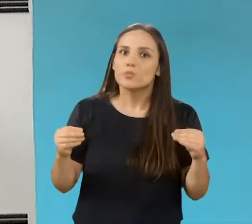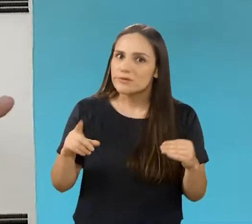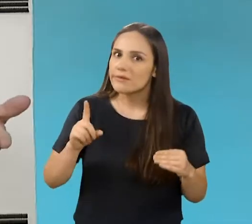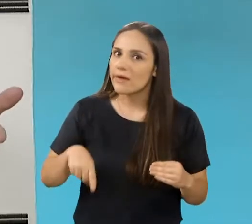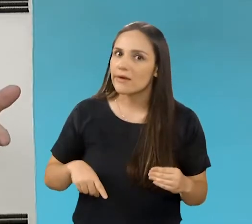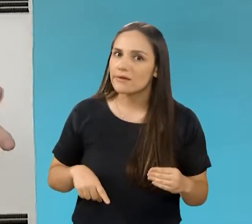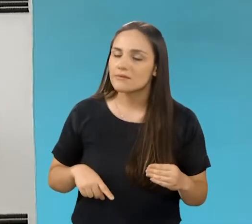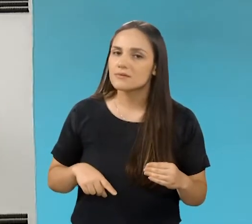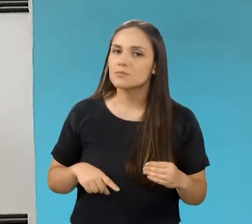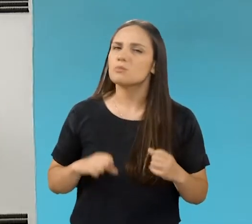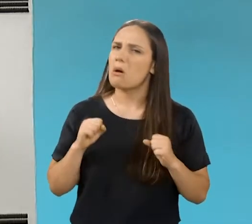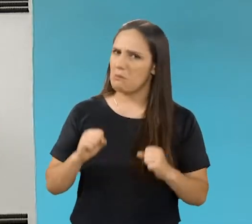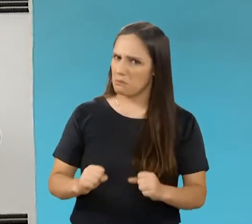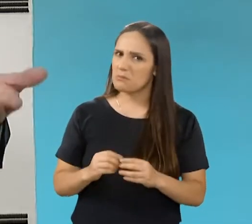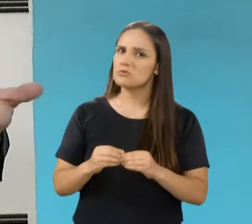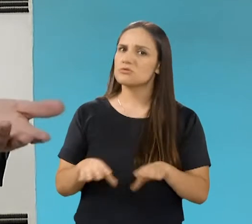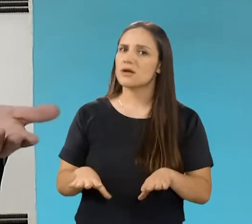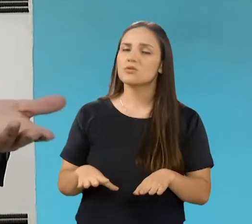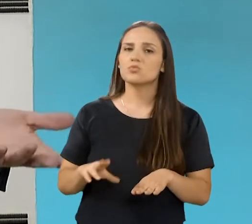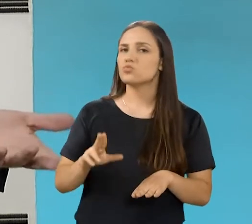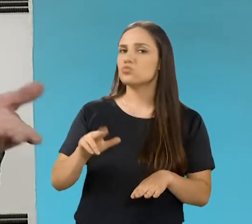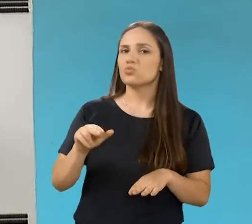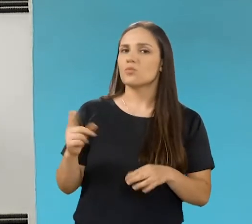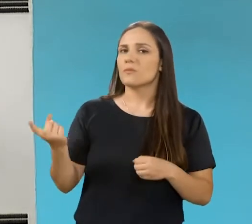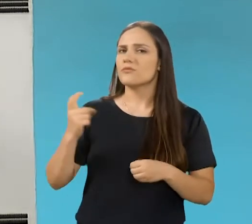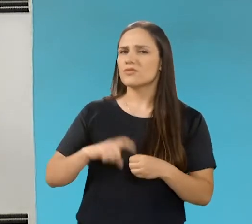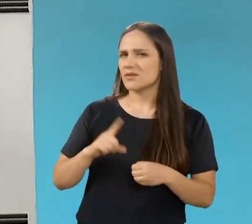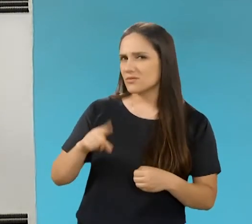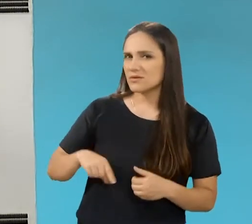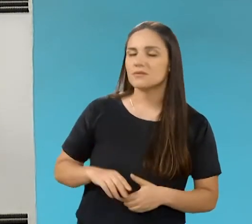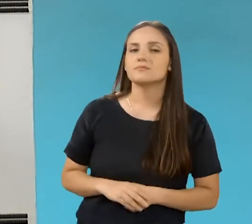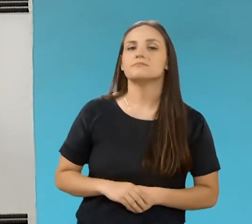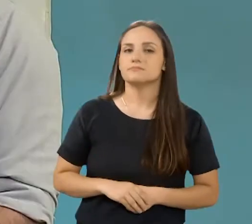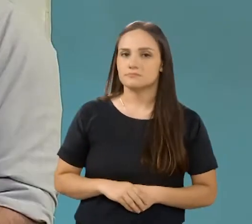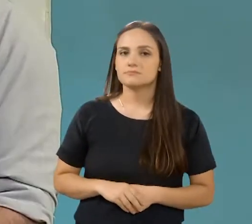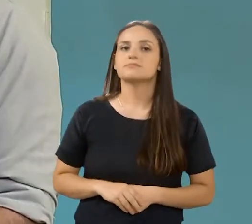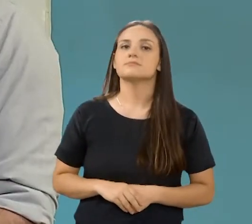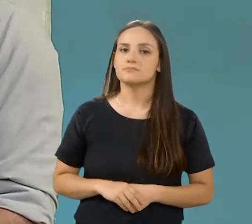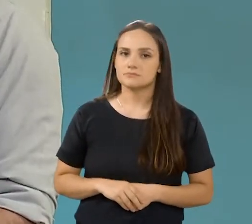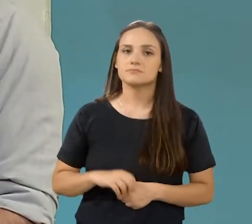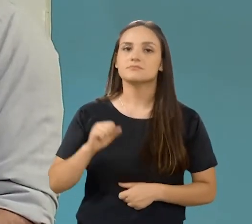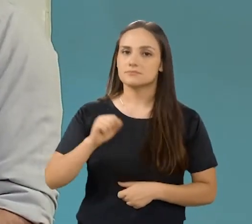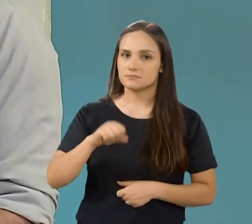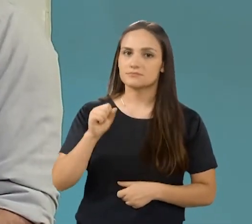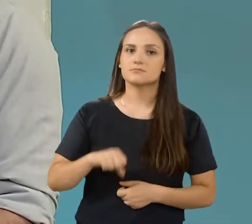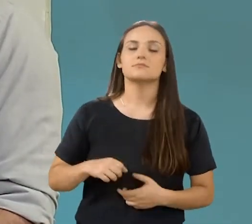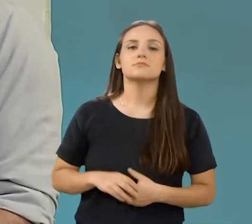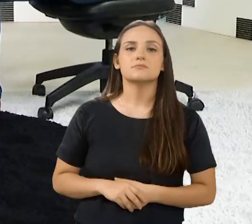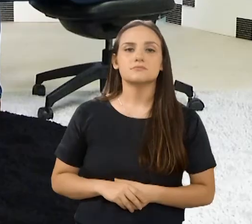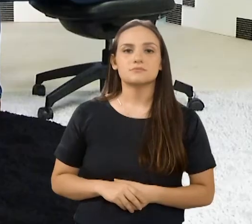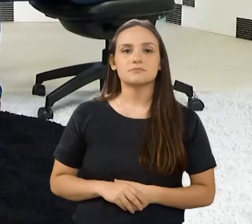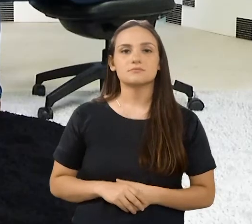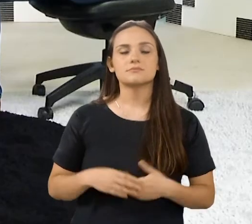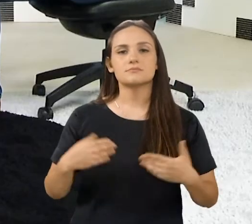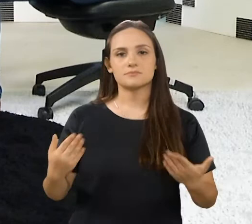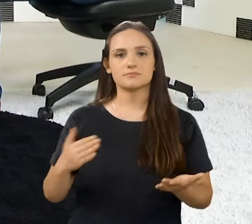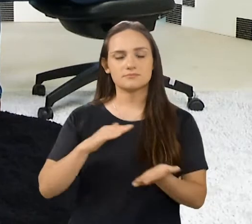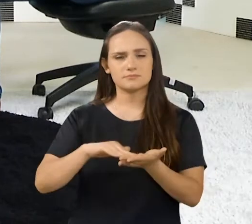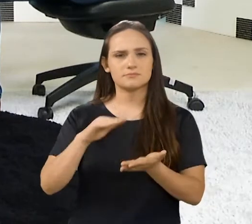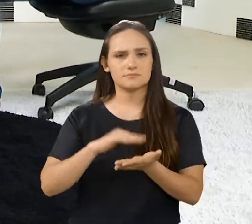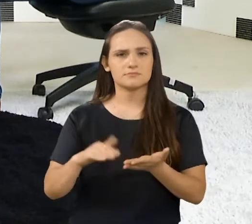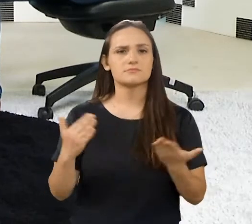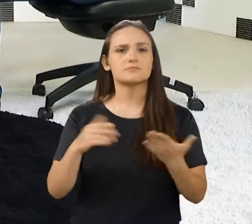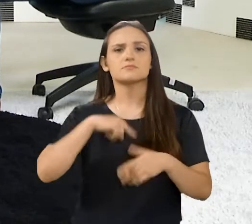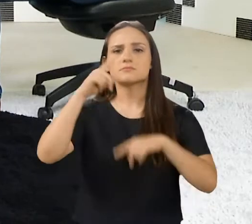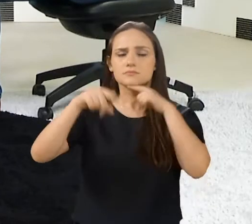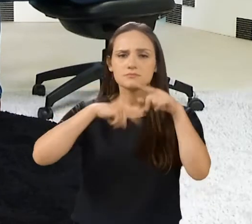pode ter um prejuízo muito grande de você não conseguir ter mais essas espécies aí, né? É verdade. Esse risco existe. Existe esse risco. Secretário, agora voltando à questão